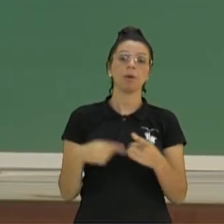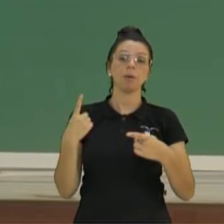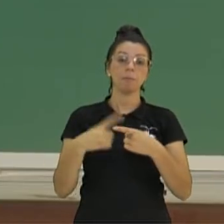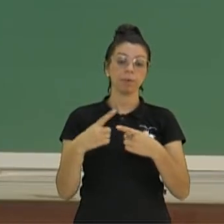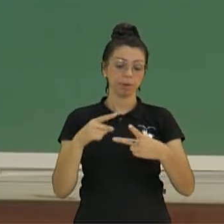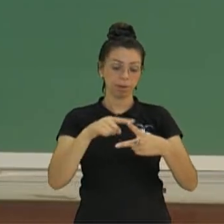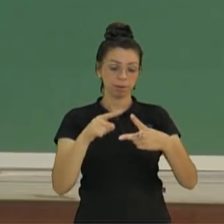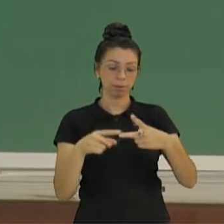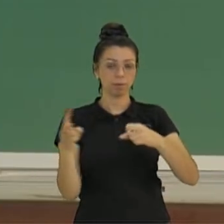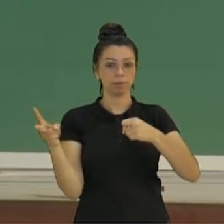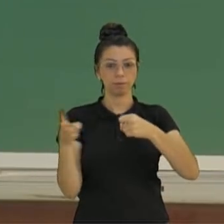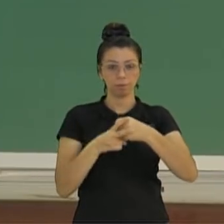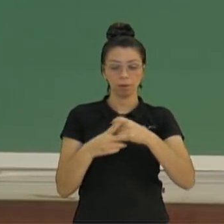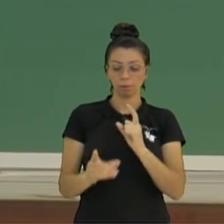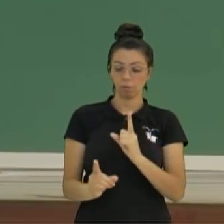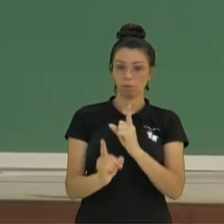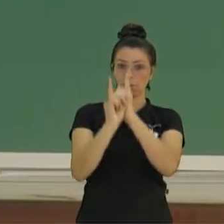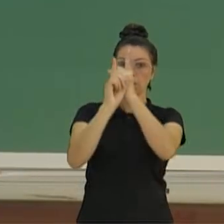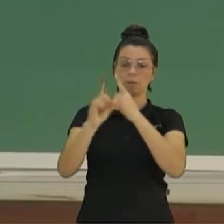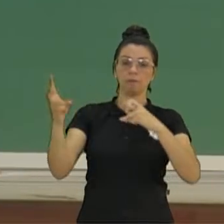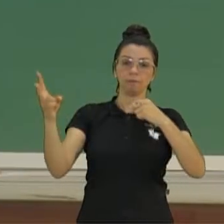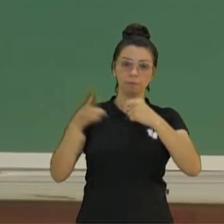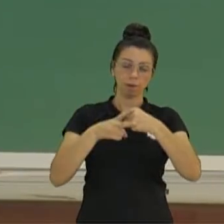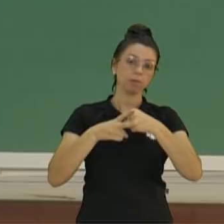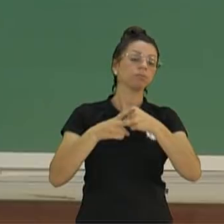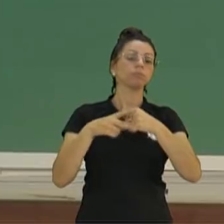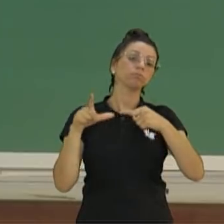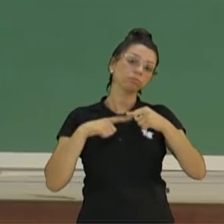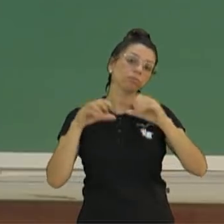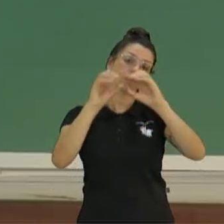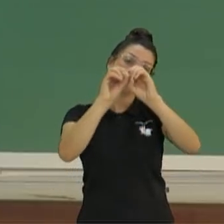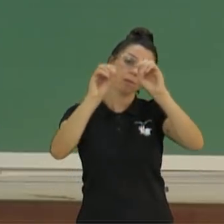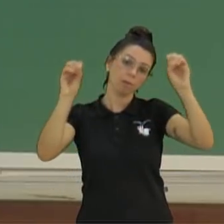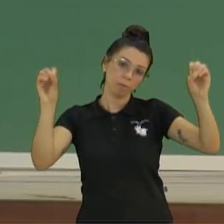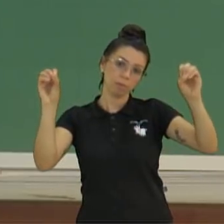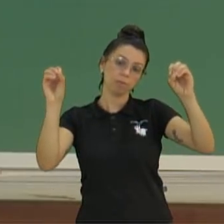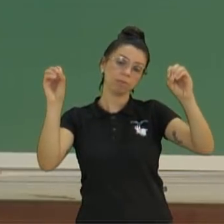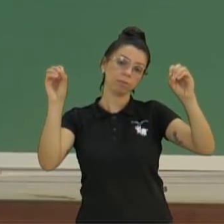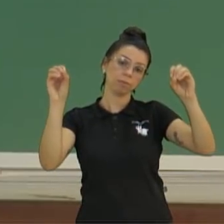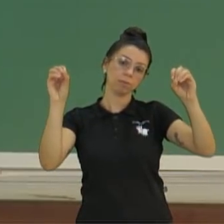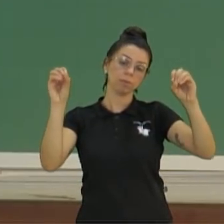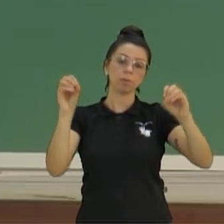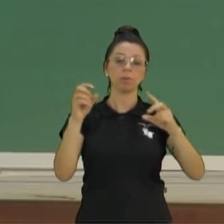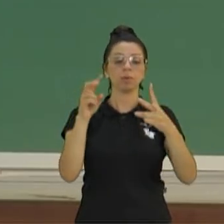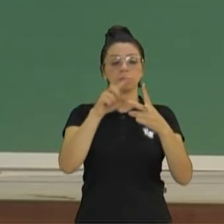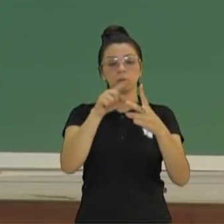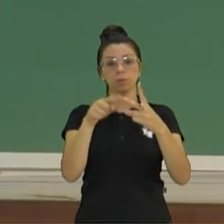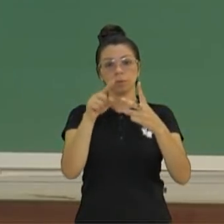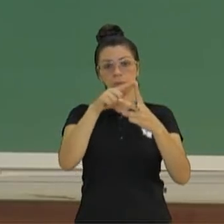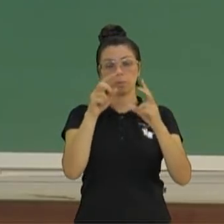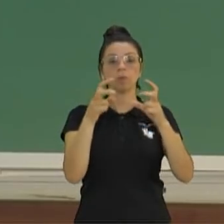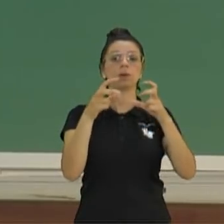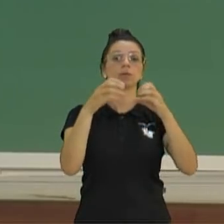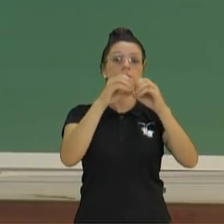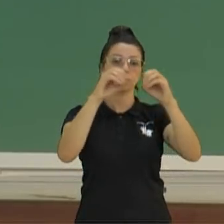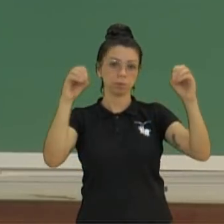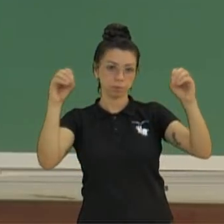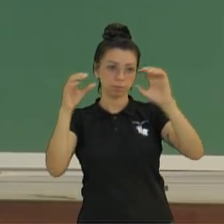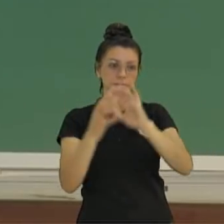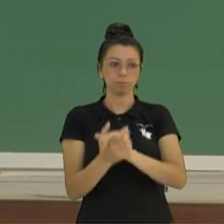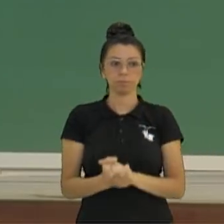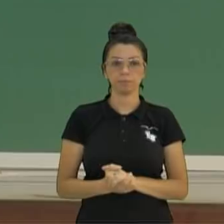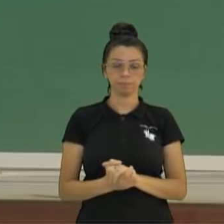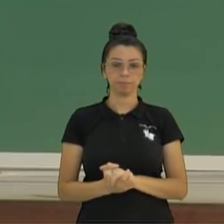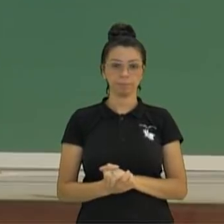então nós temos aqui, localizamos e classificamos então como duas orações aqui.